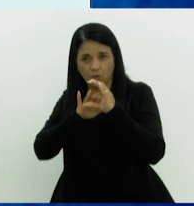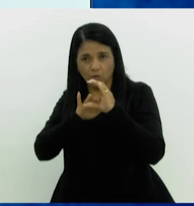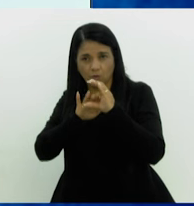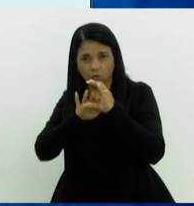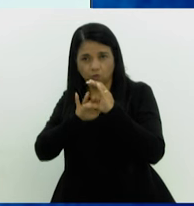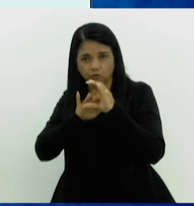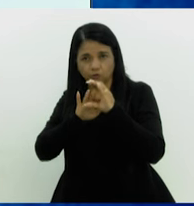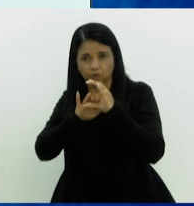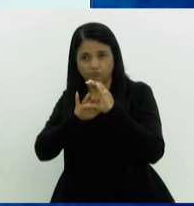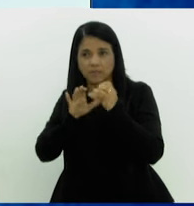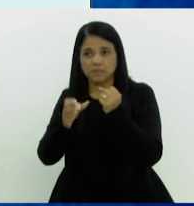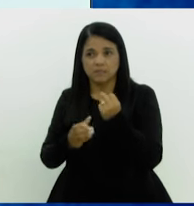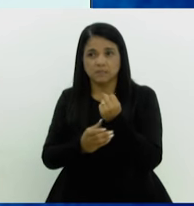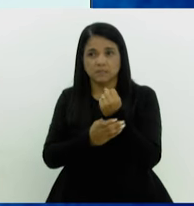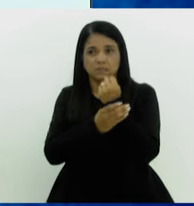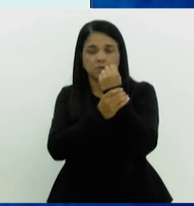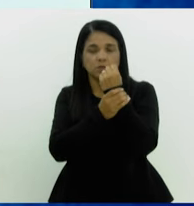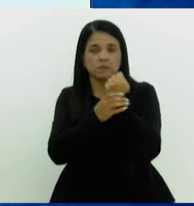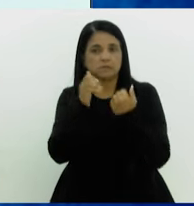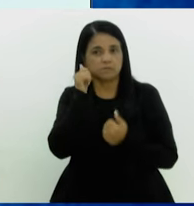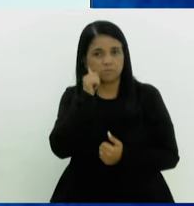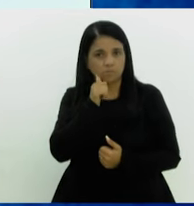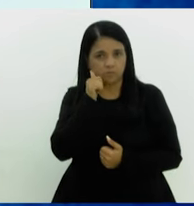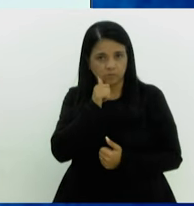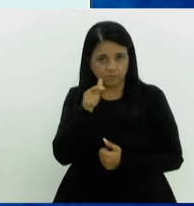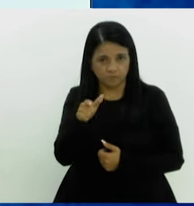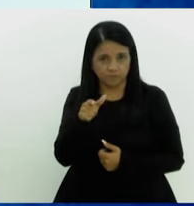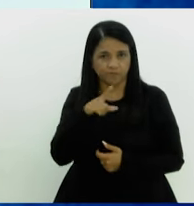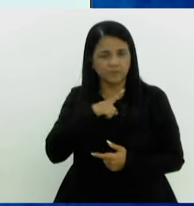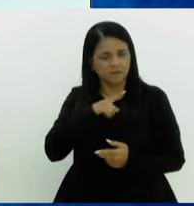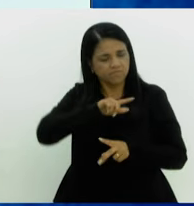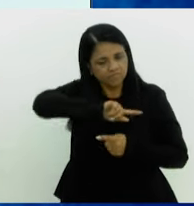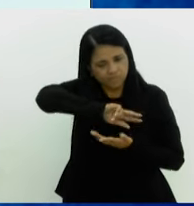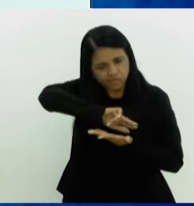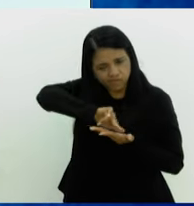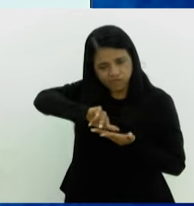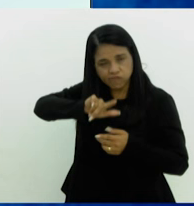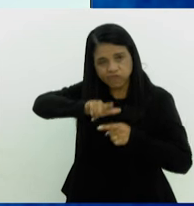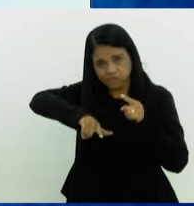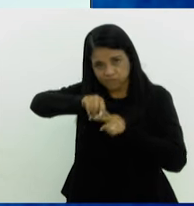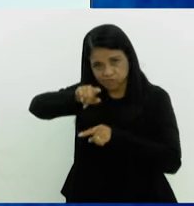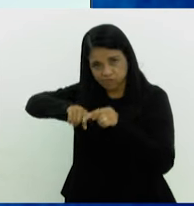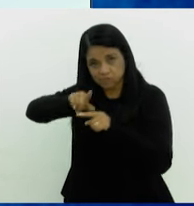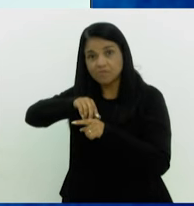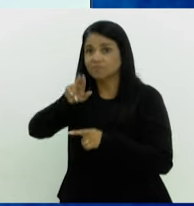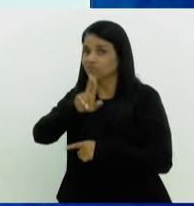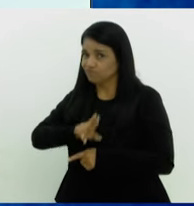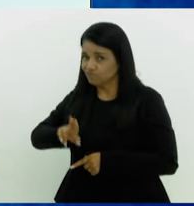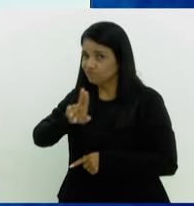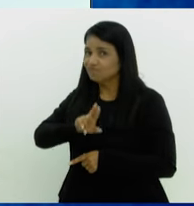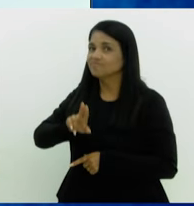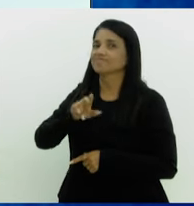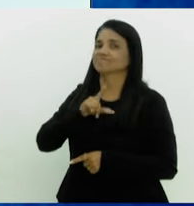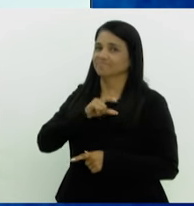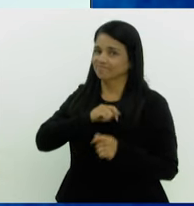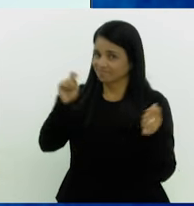pra segurança das mulher lá tem uma série de ferramentas super úteis inclusive para